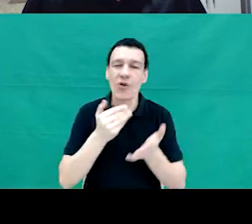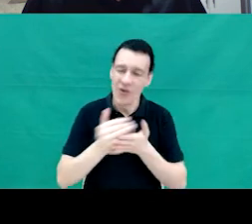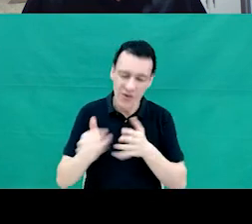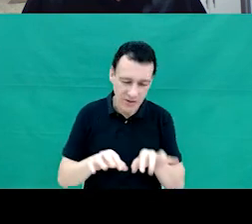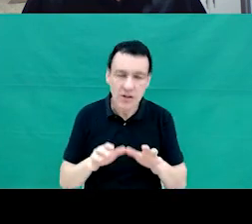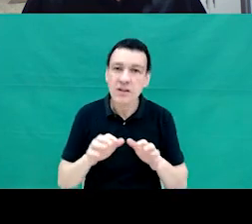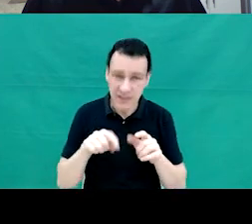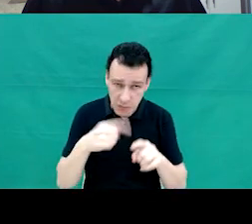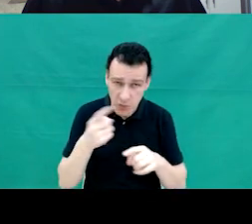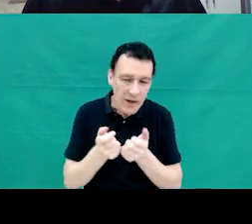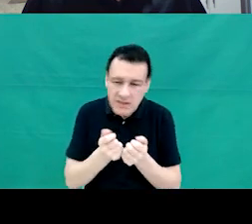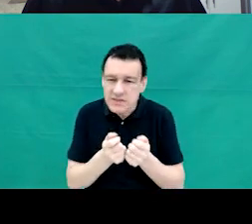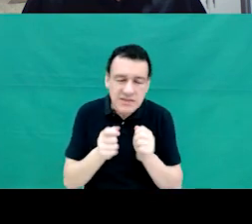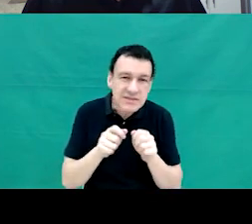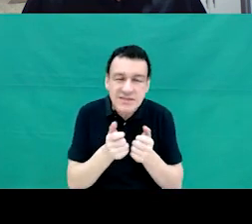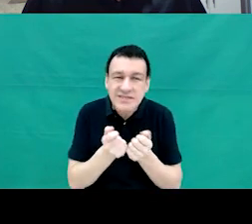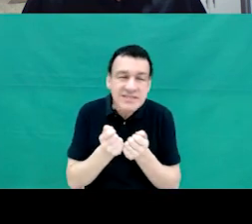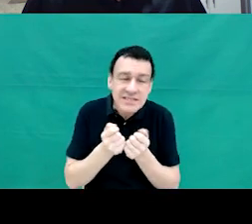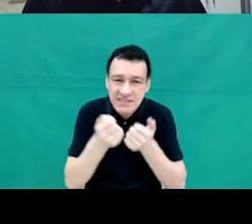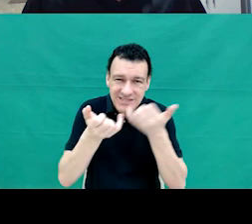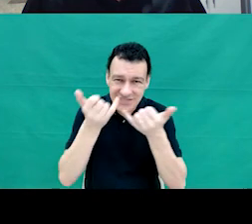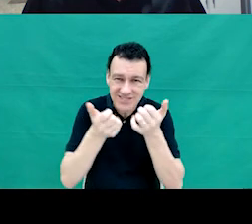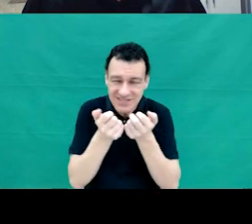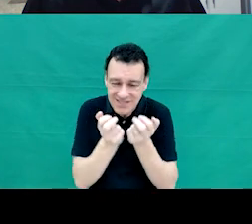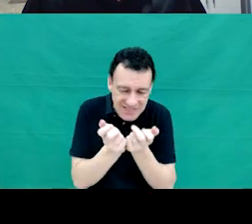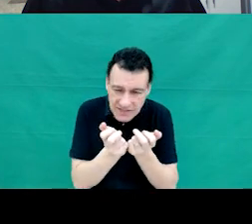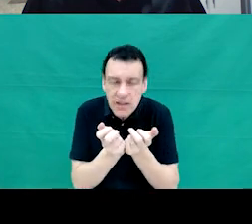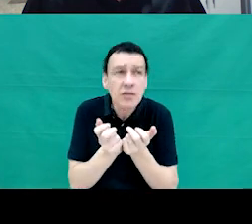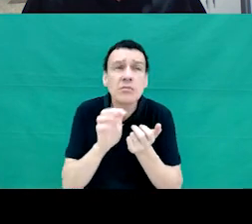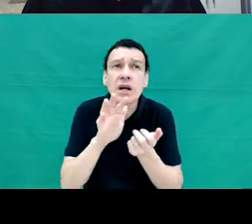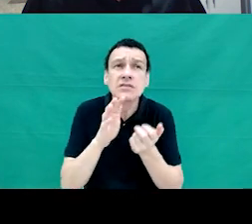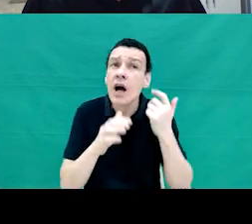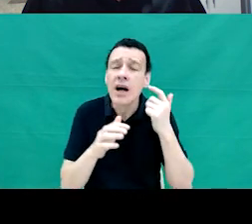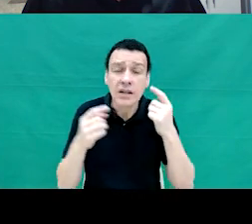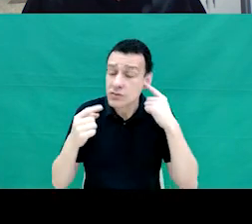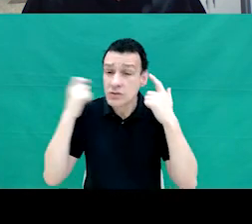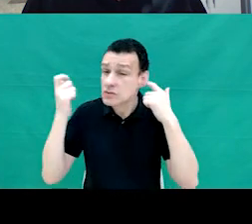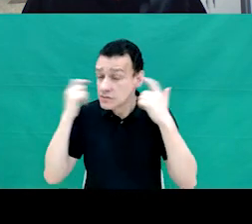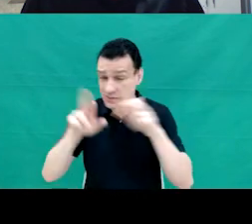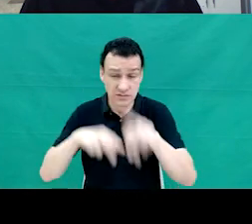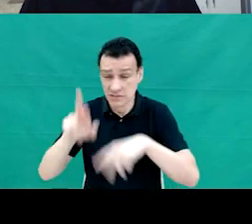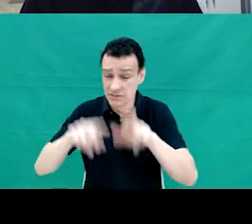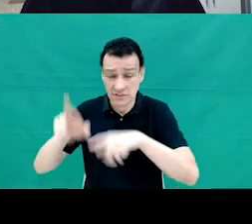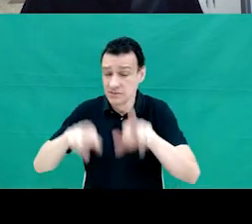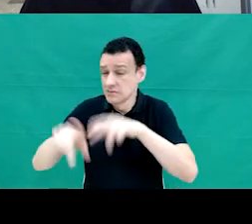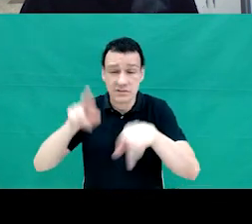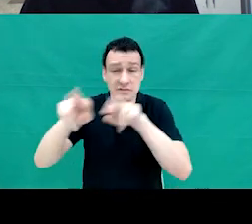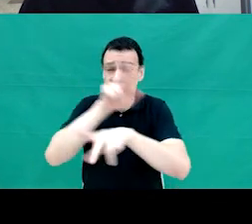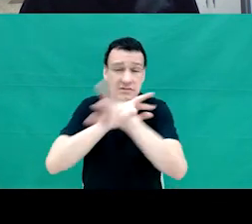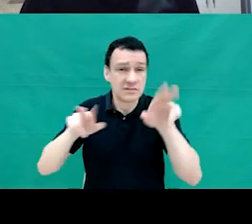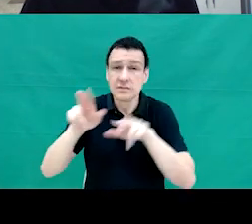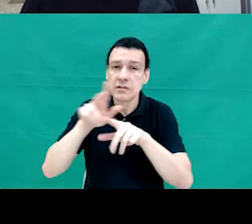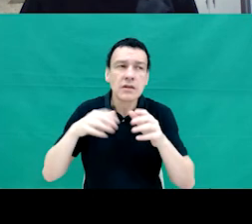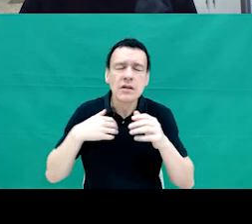Realmente isso não ajuda em nada, e dá até para a gente perceber, já que a gente chegou aqui na última heurística, que todas elas